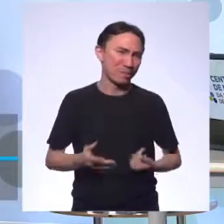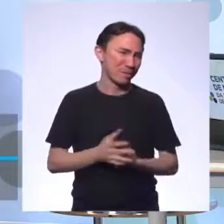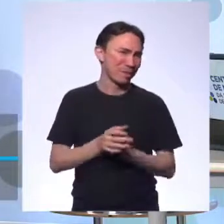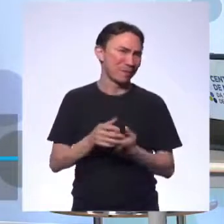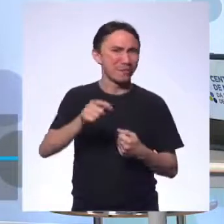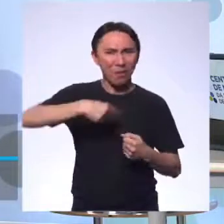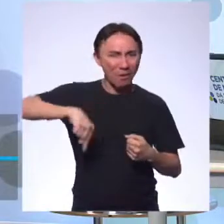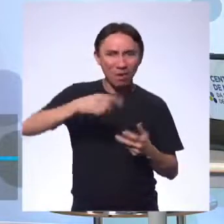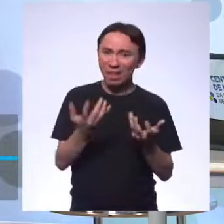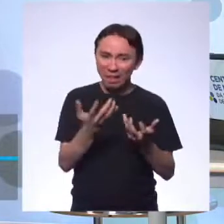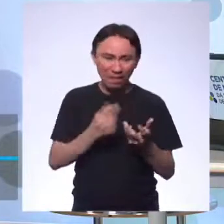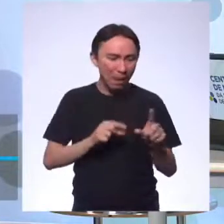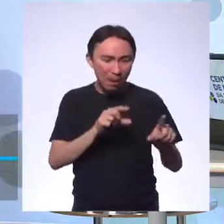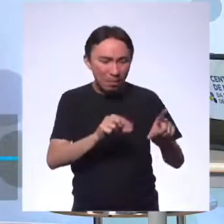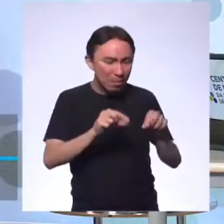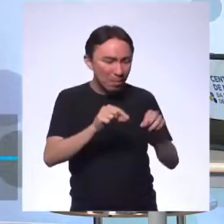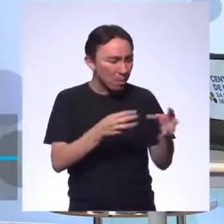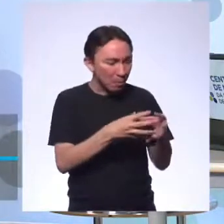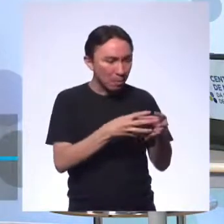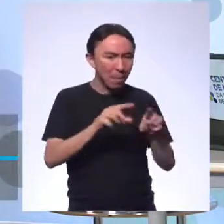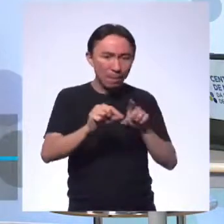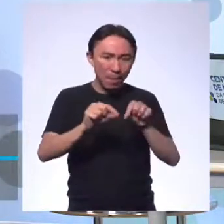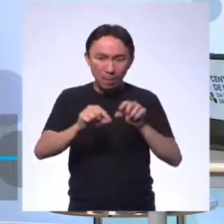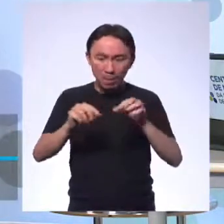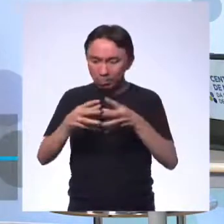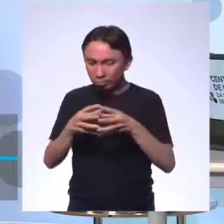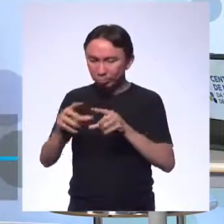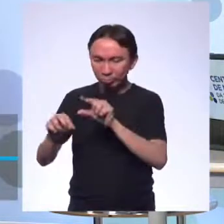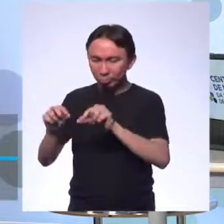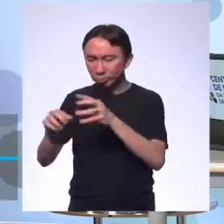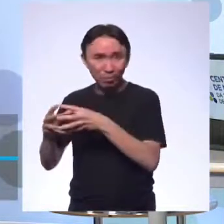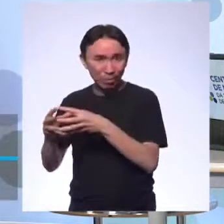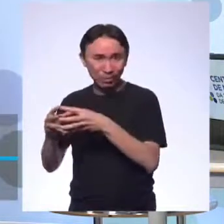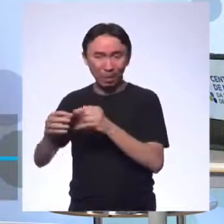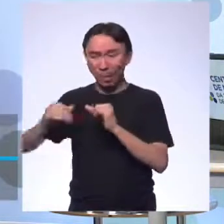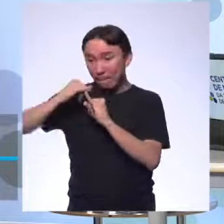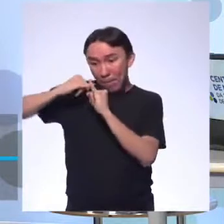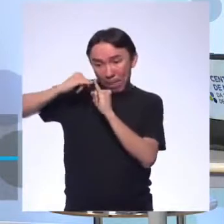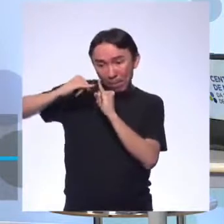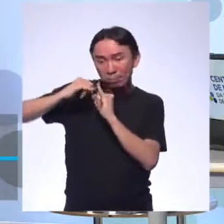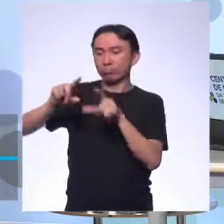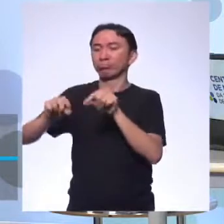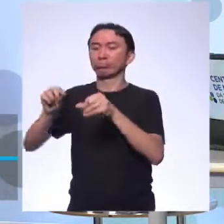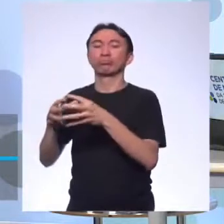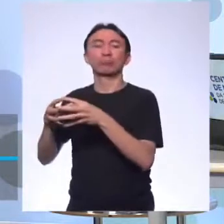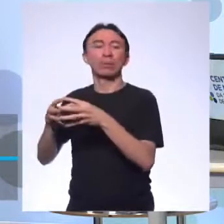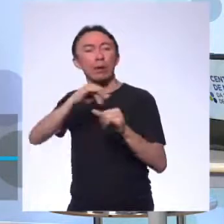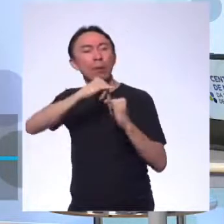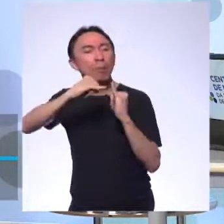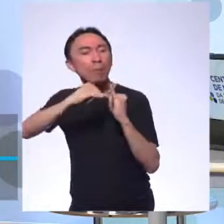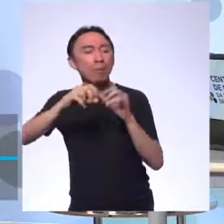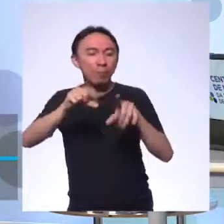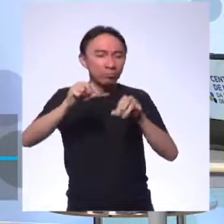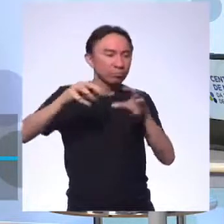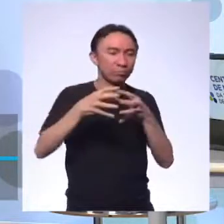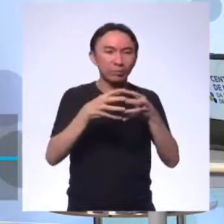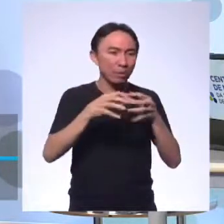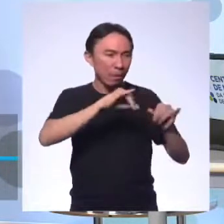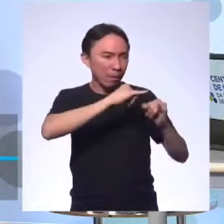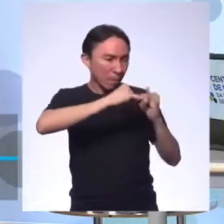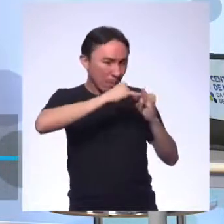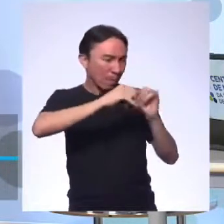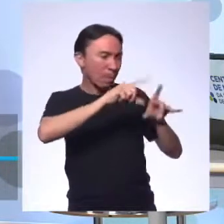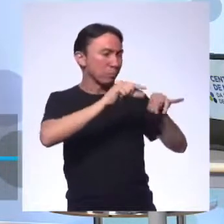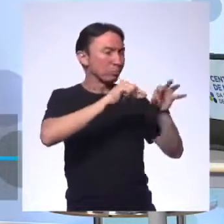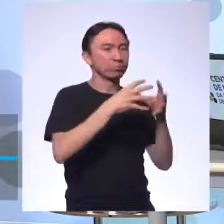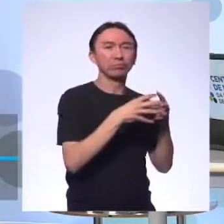de agrupar coisas semelhantes, né, de acordo com as suas semelhanças e diferenças. Né? Então, a gente faz isso com muitas